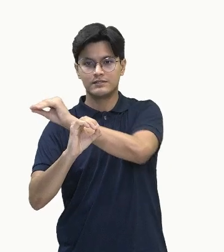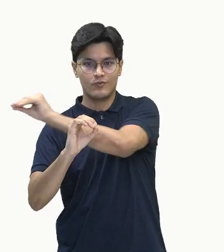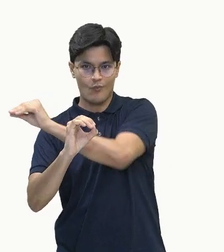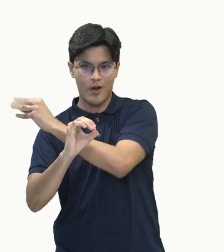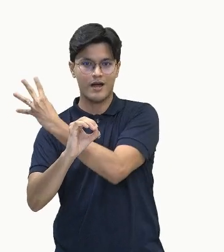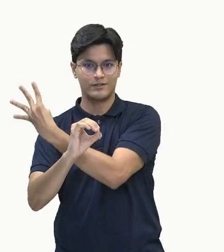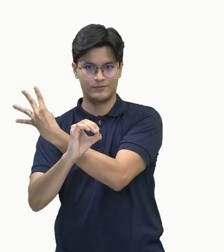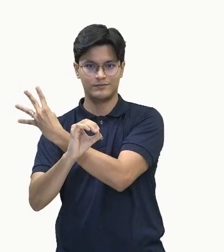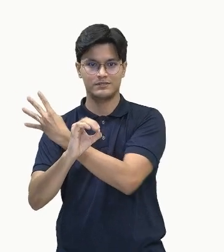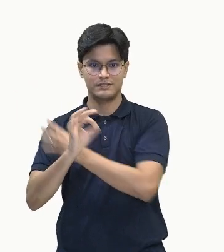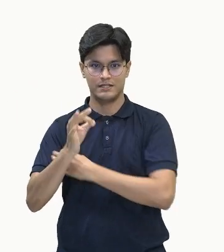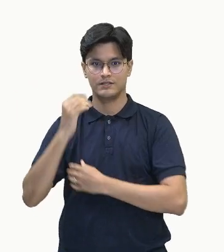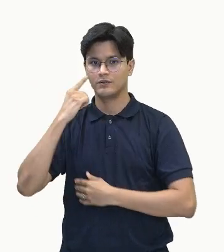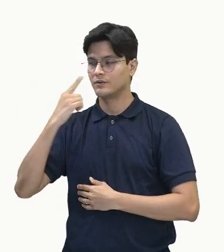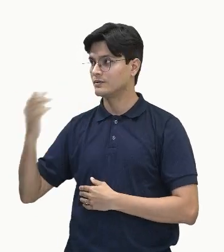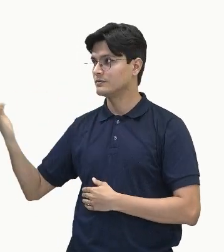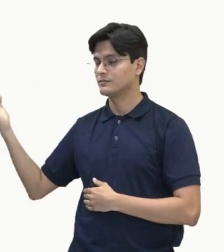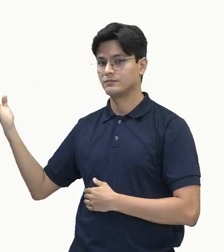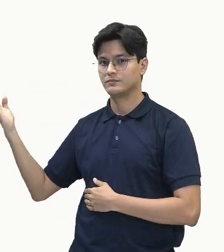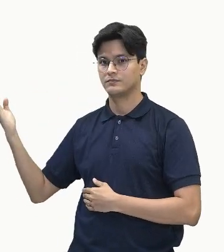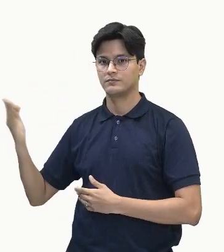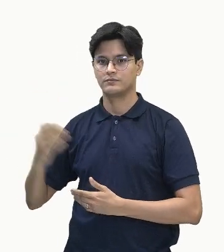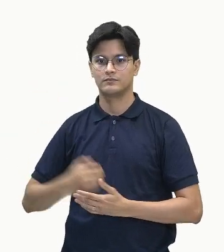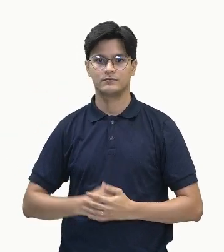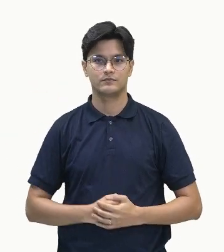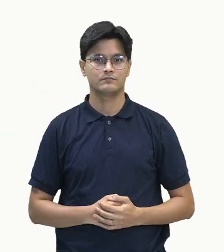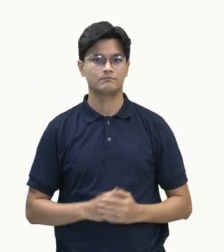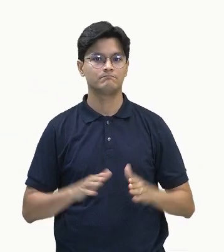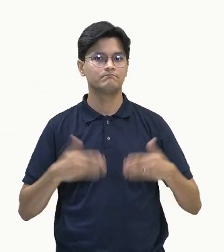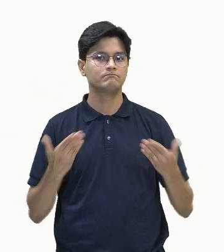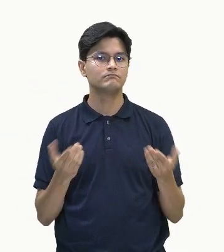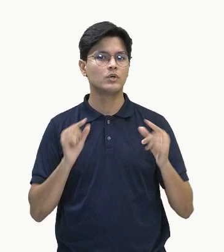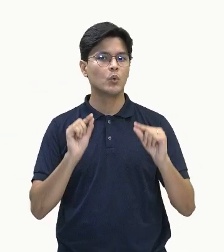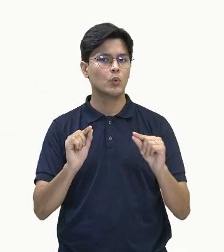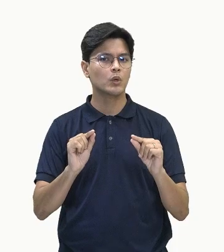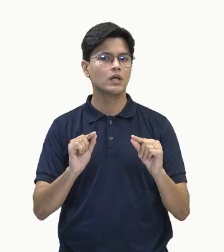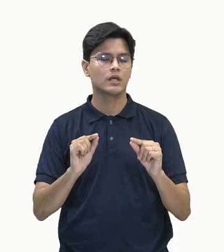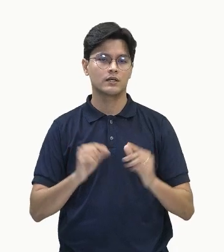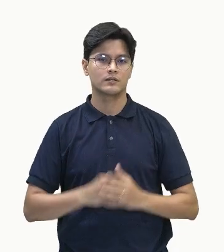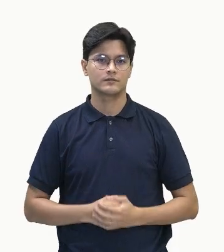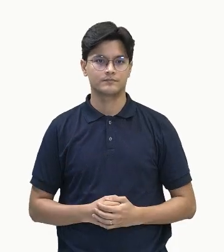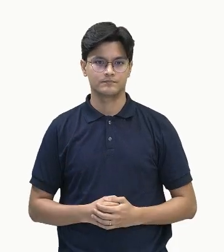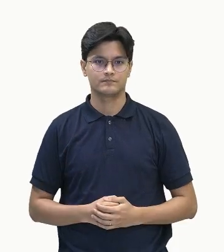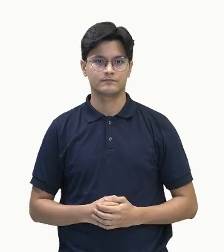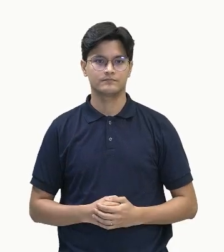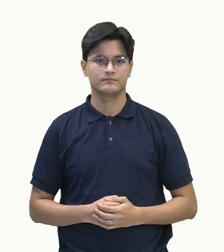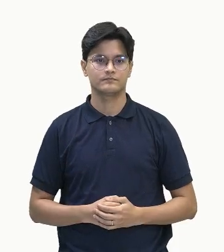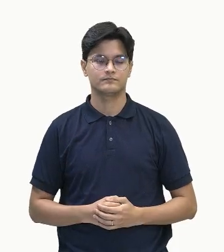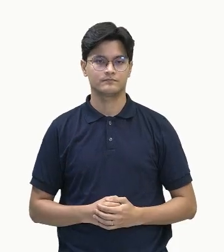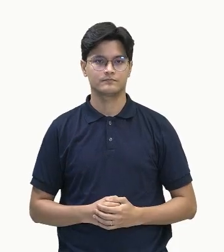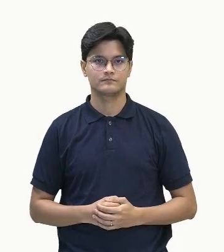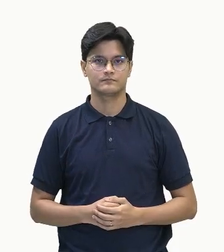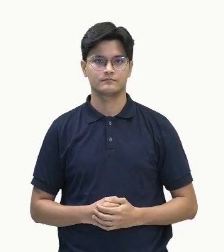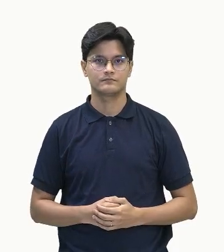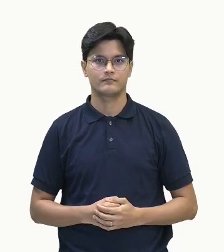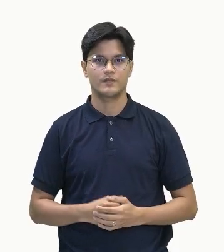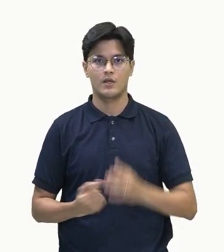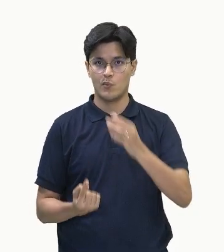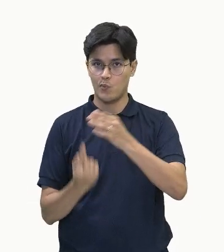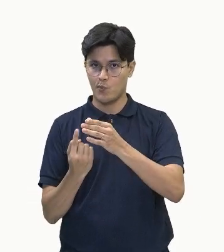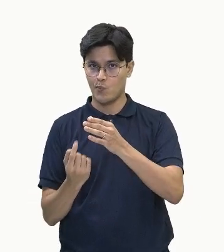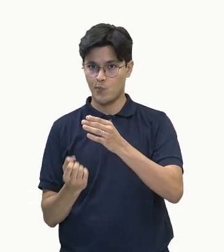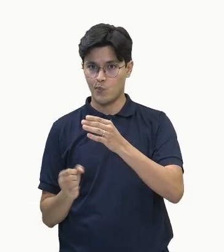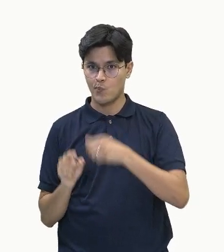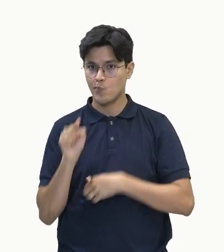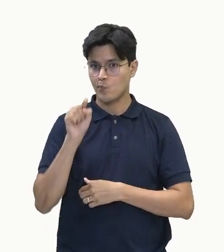nesse ponto. E, a partir desse ponto, o próximo passo é descer 3 casas, haja visto que